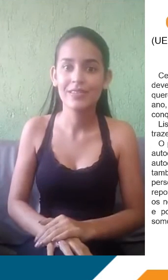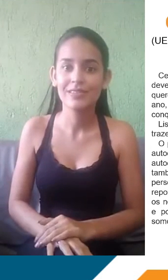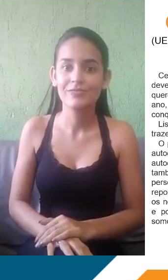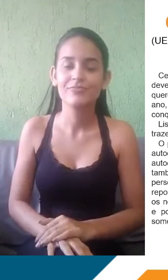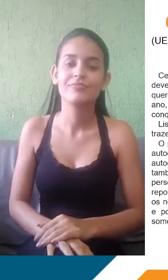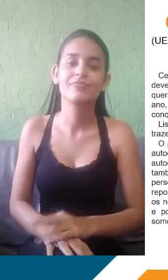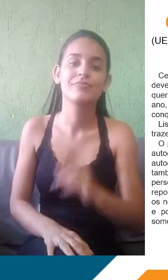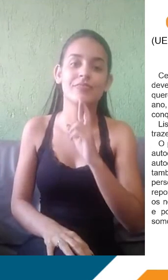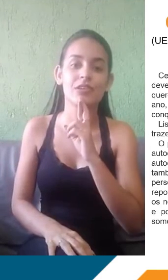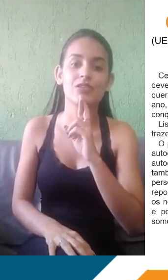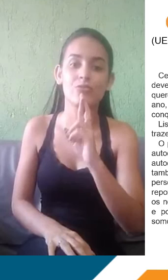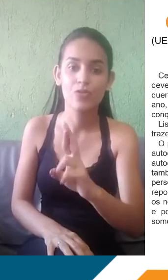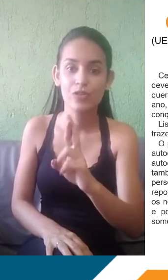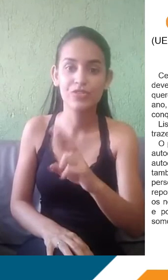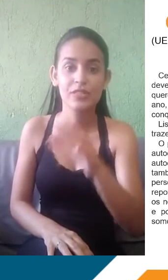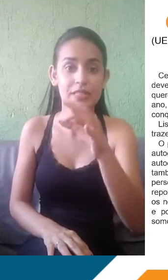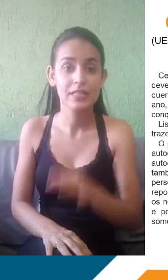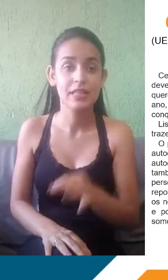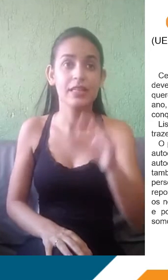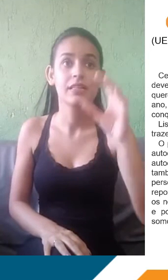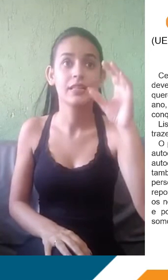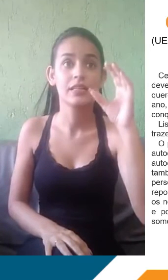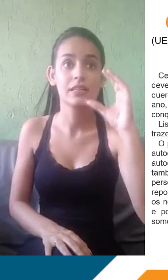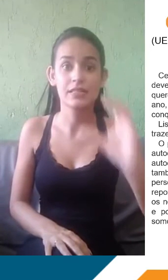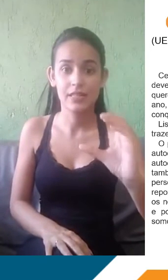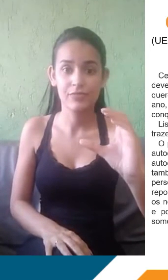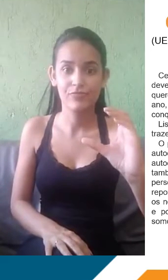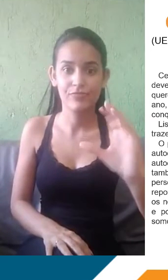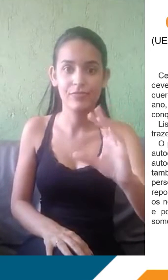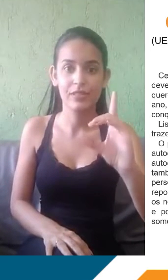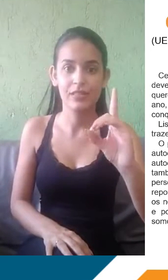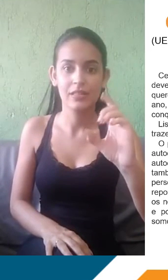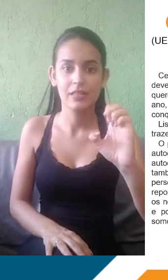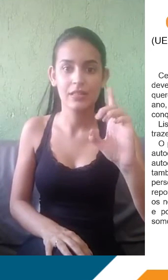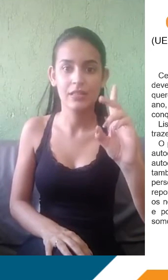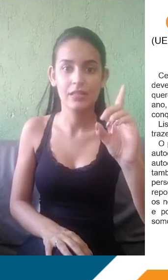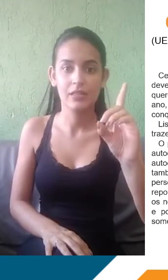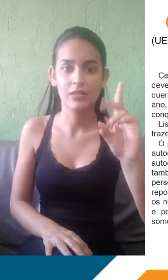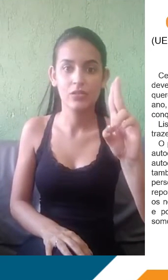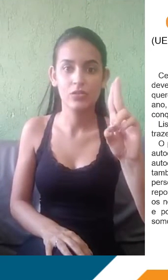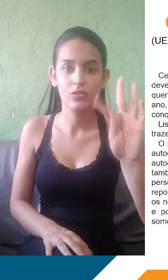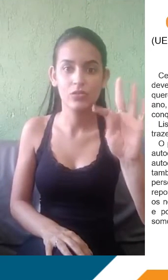do geral para o particular. Por isso, a resposta certa é letra C, dedutivo.